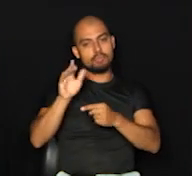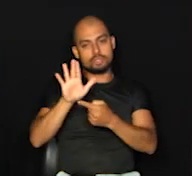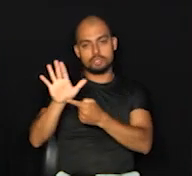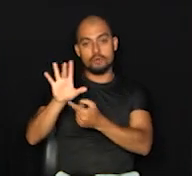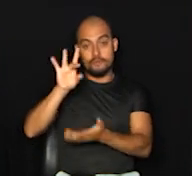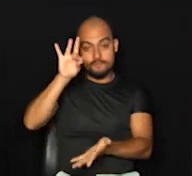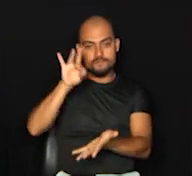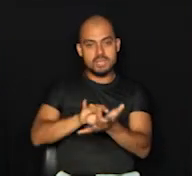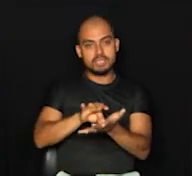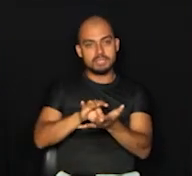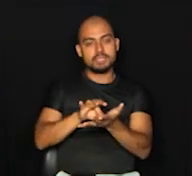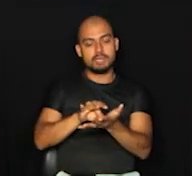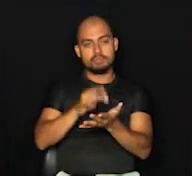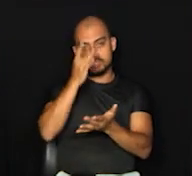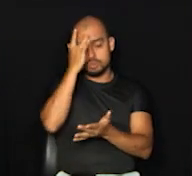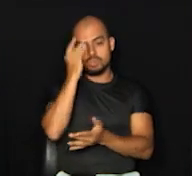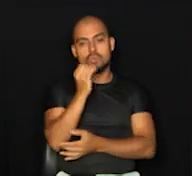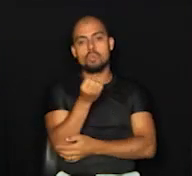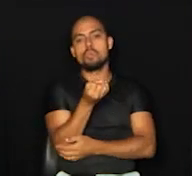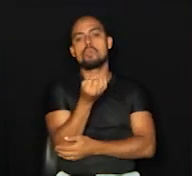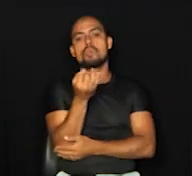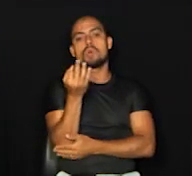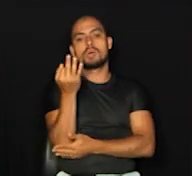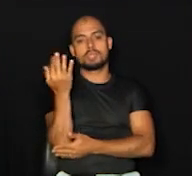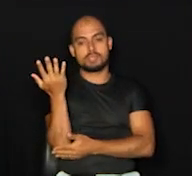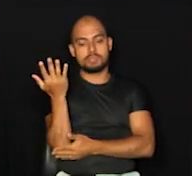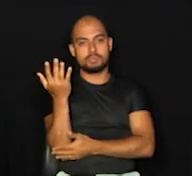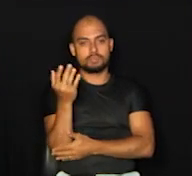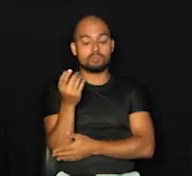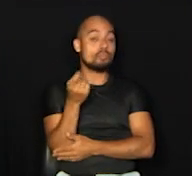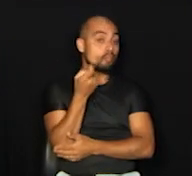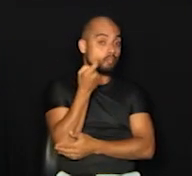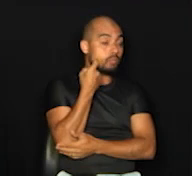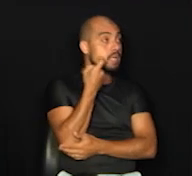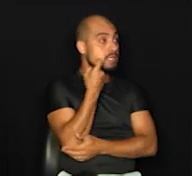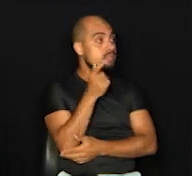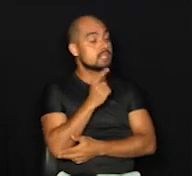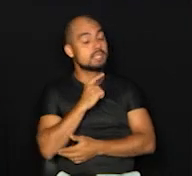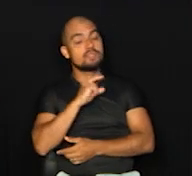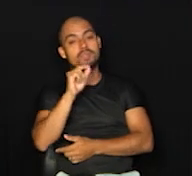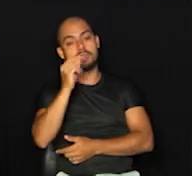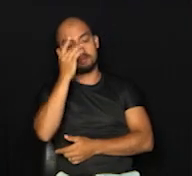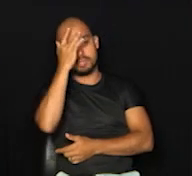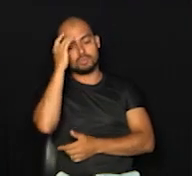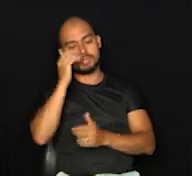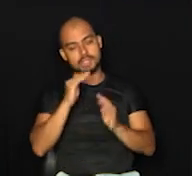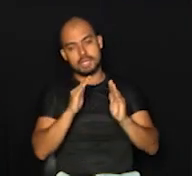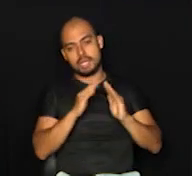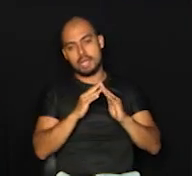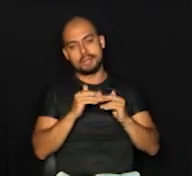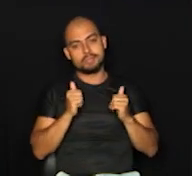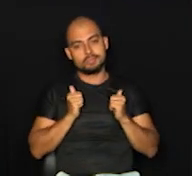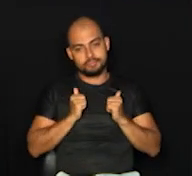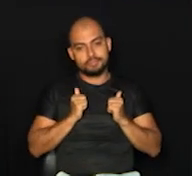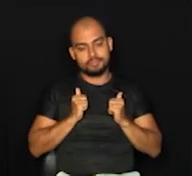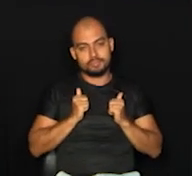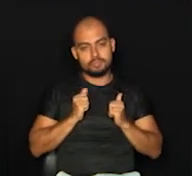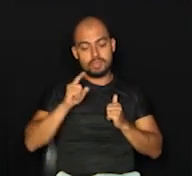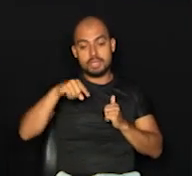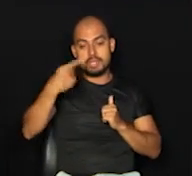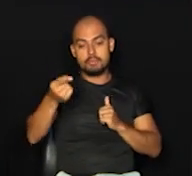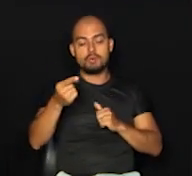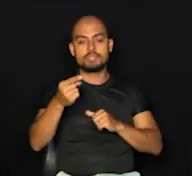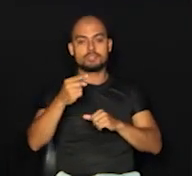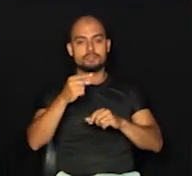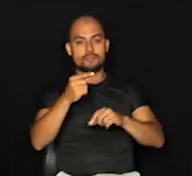número de casos e de mortes na cidade. Até porque sexta-feira a gente teve o ponto facultativo, né? Depois do feriado de finados, então